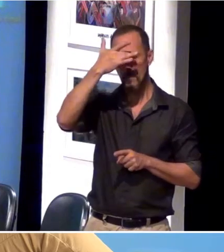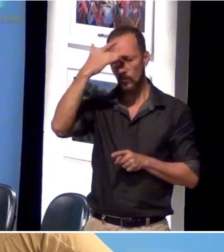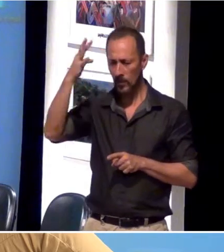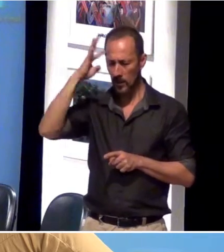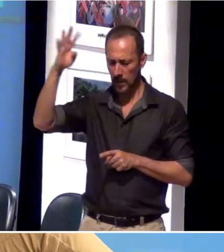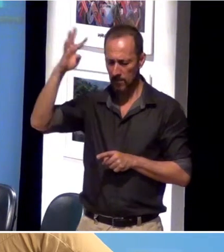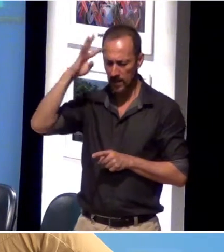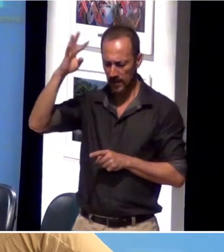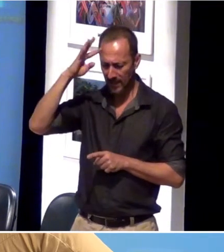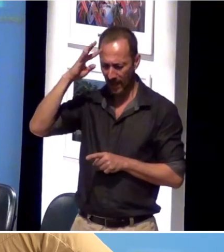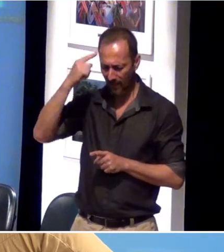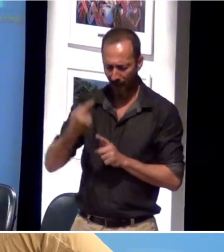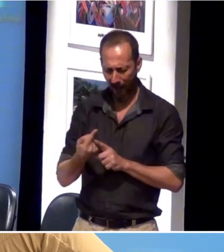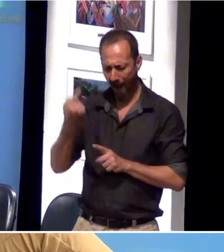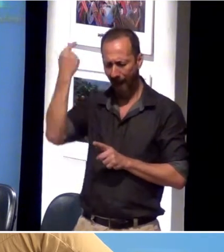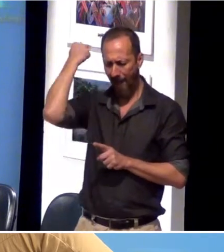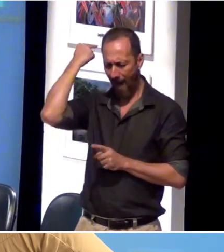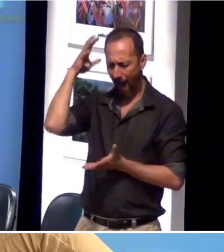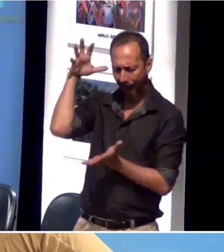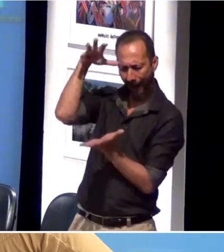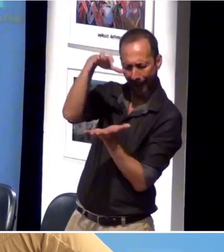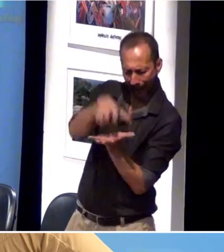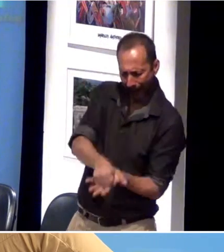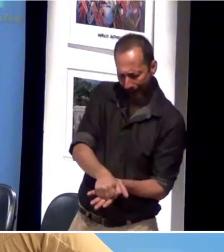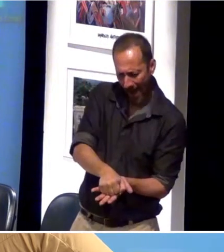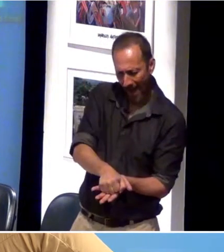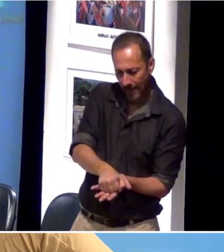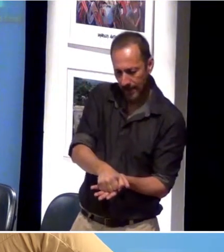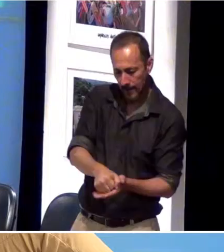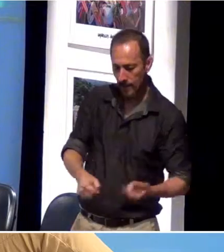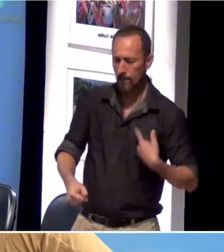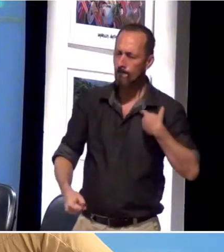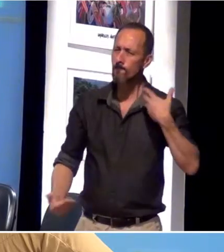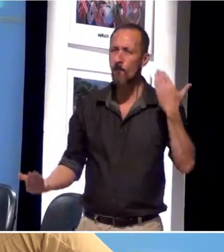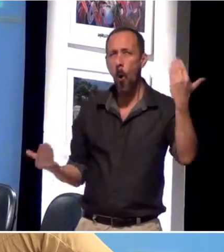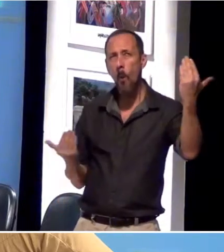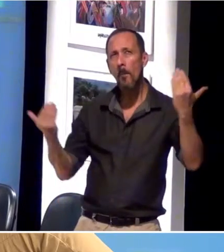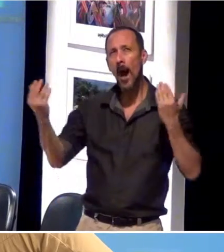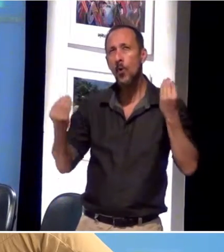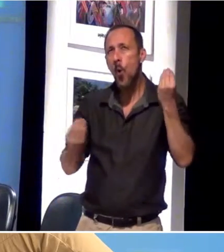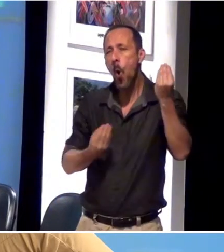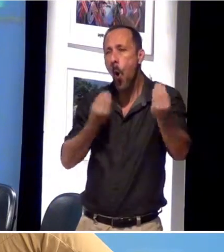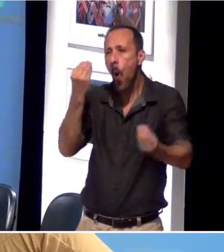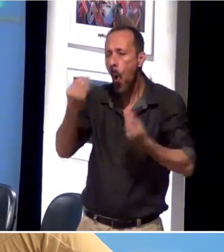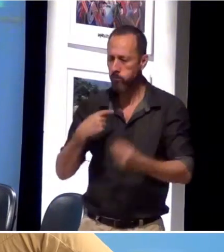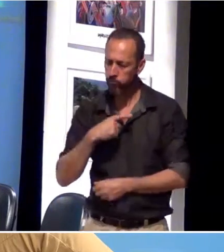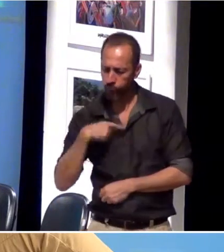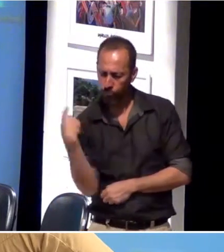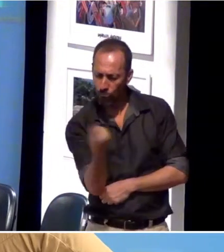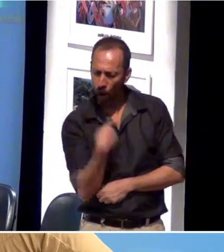a gente começa a entender um pouco o que é isso que nos constitui, né, como seres nessa